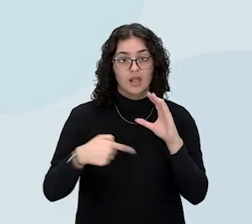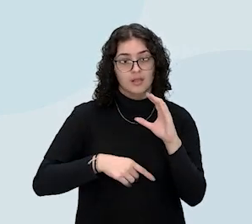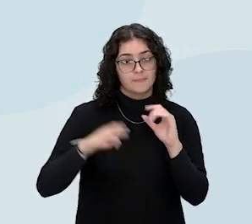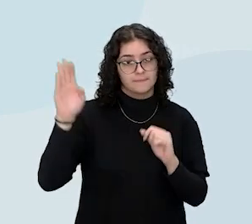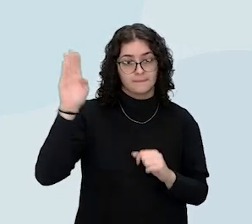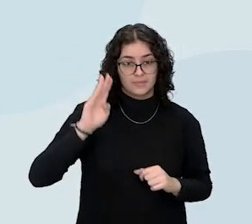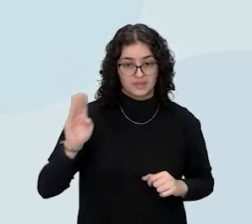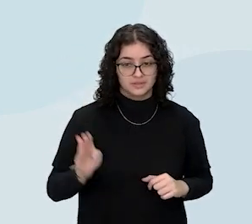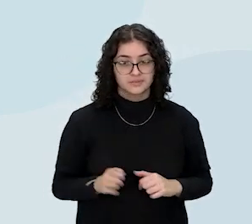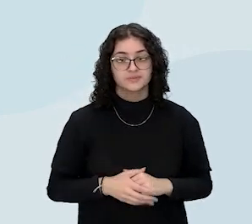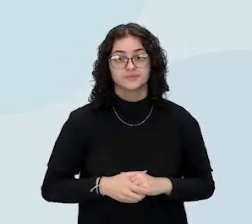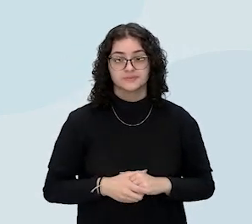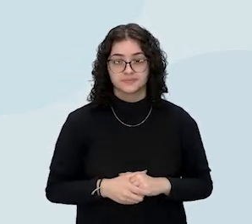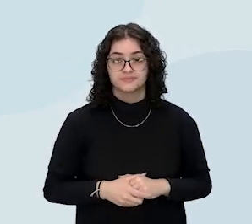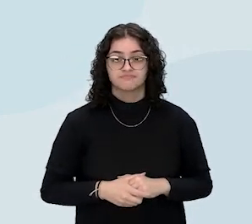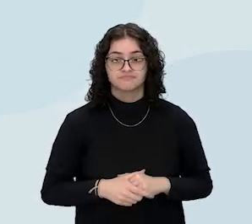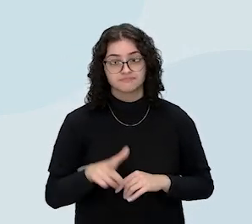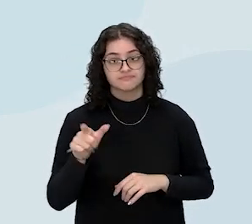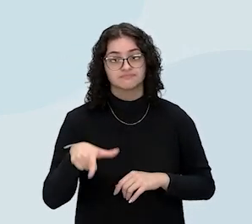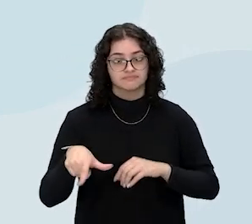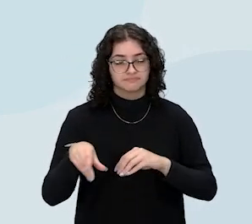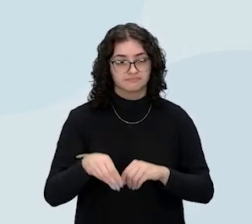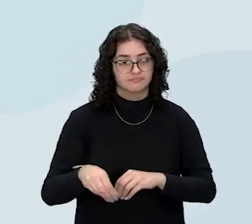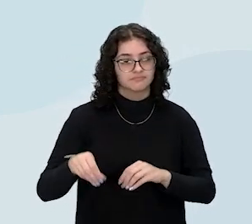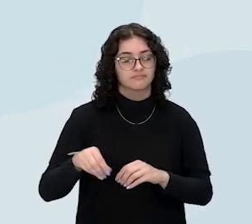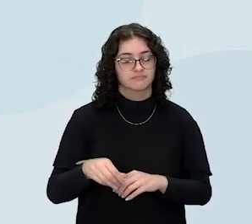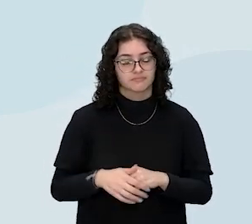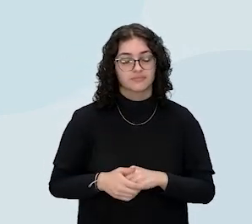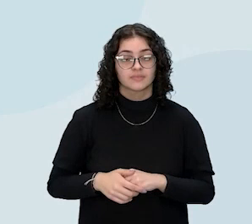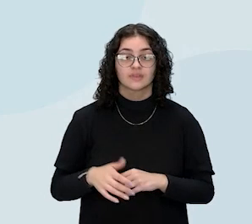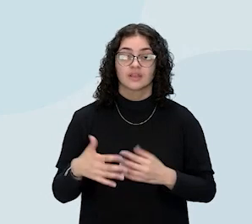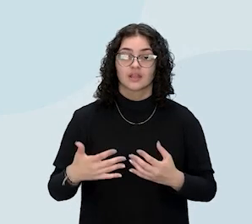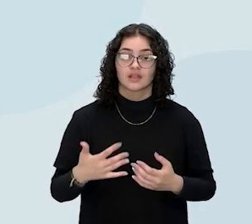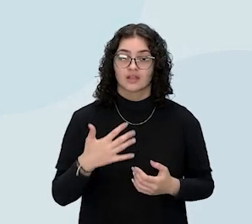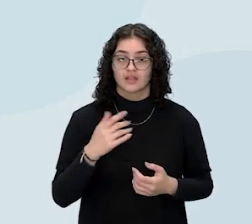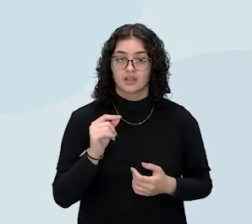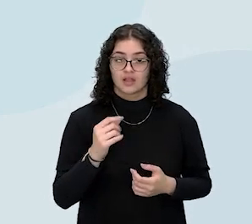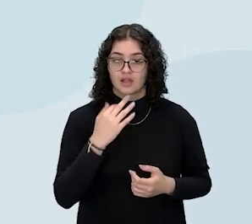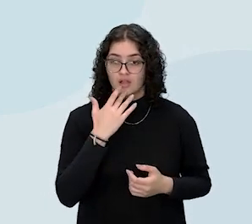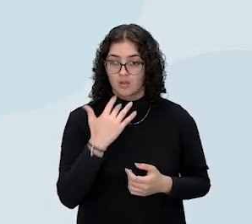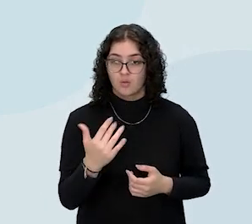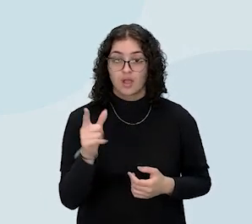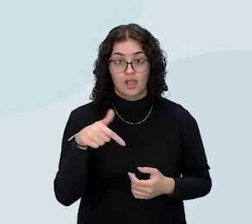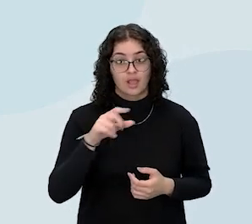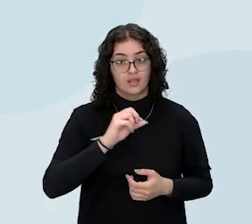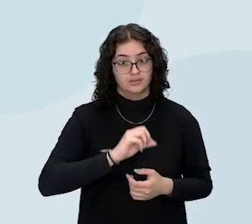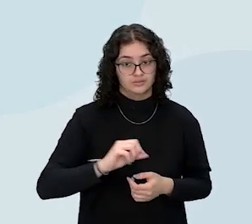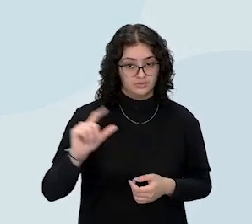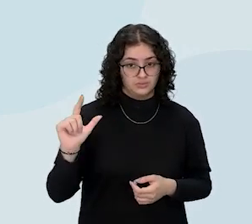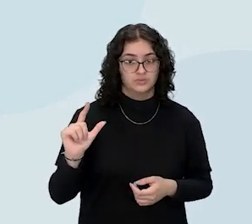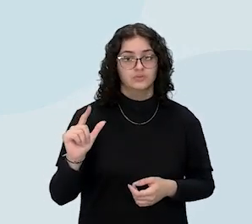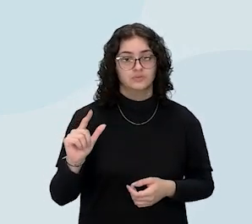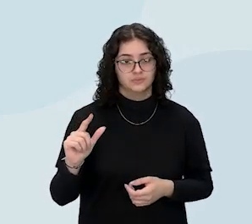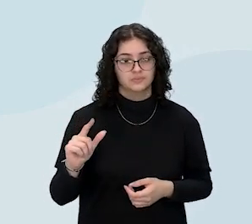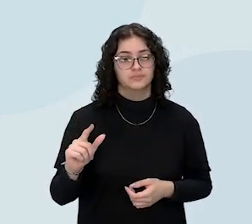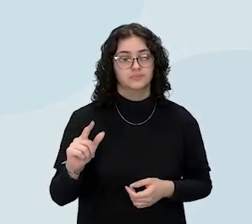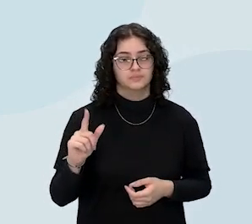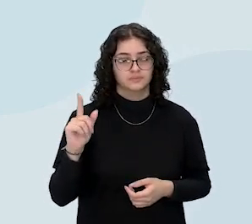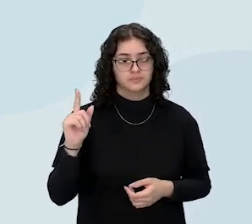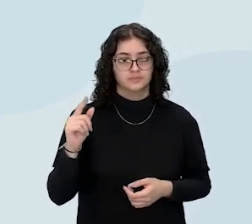no Brasil, do nosso solo ser ácido. Então, a cor predominante é essa azul. O